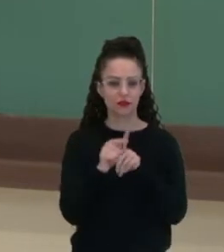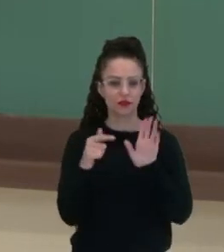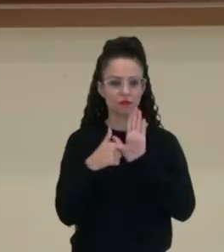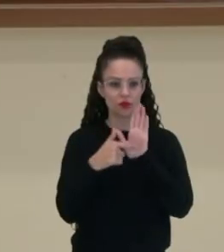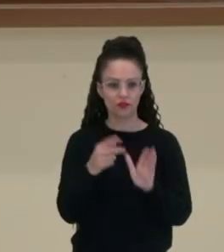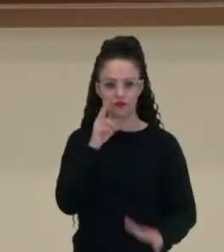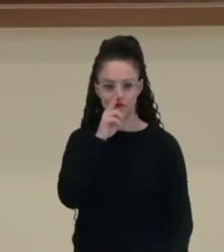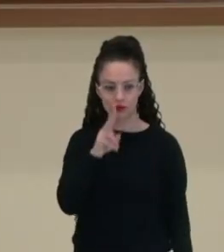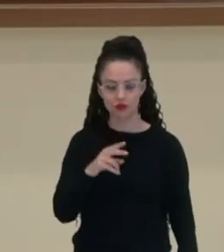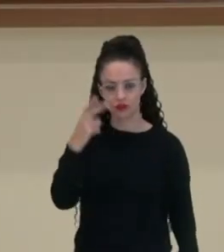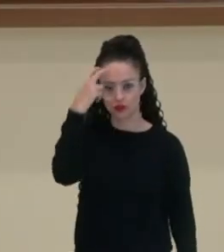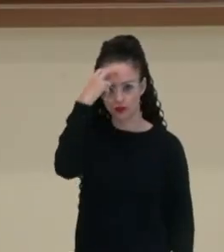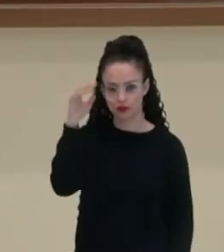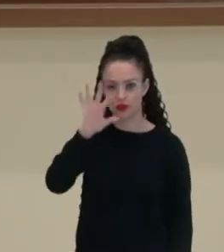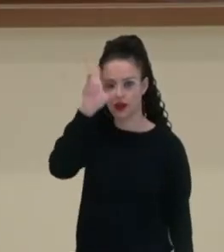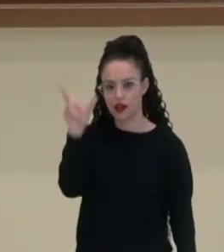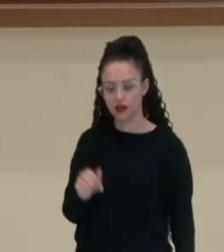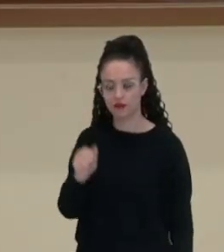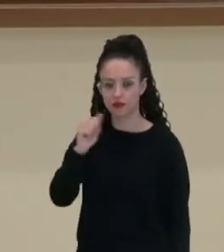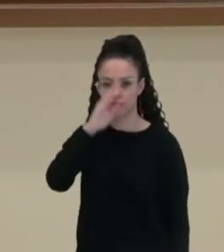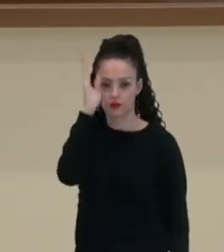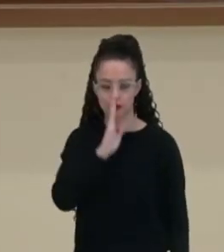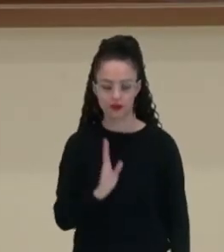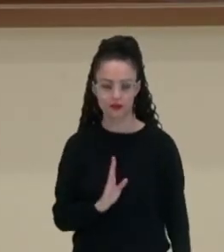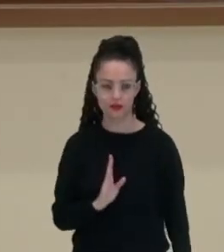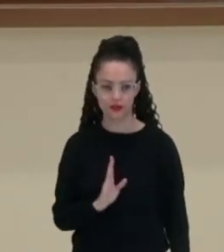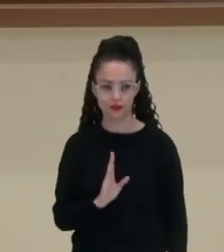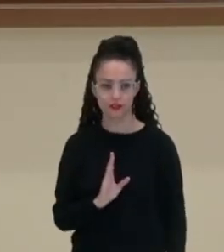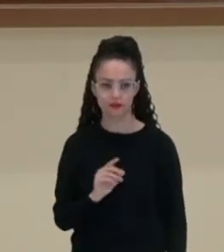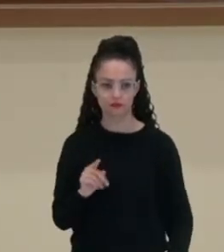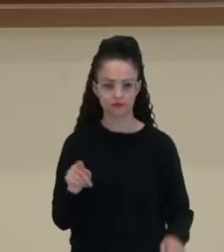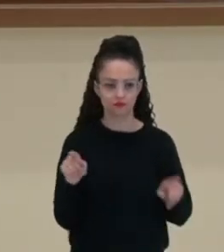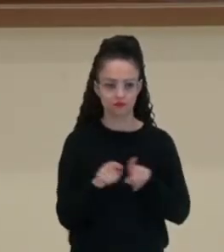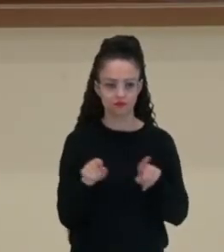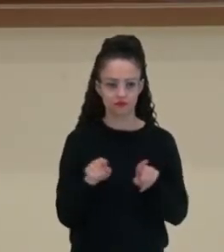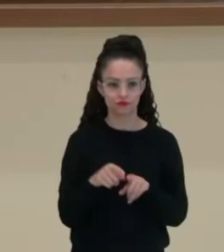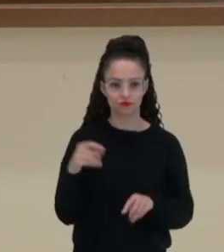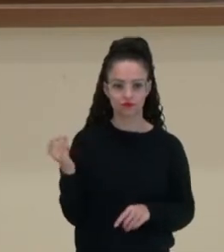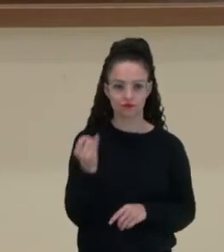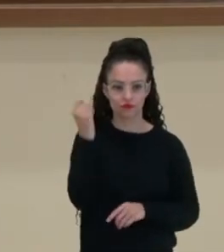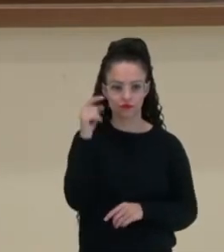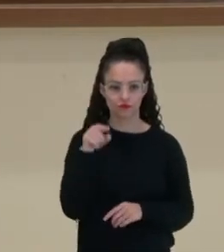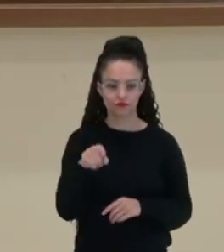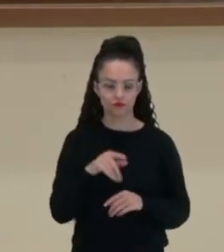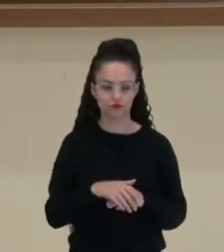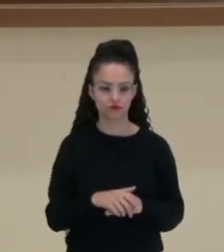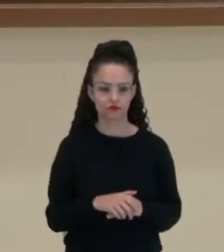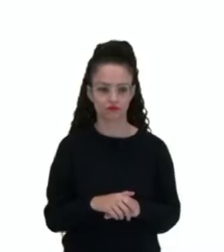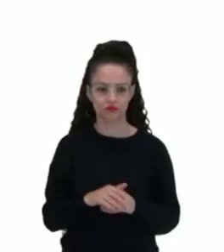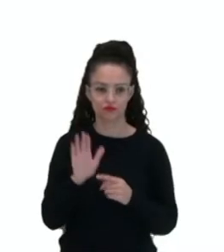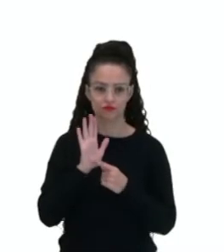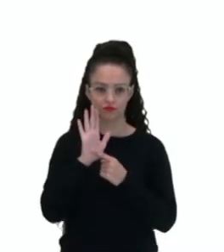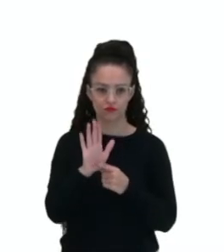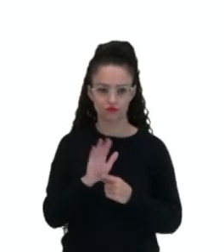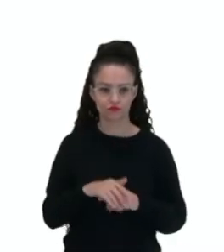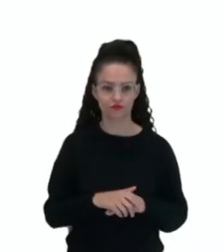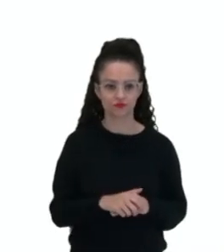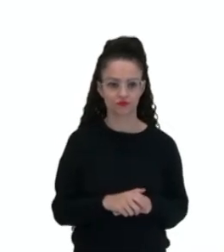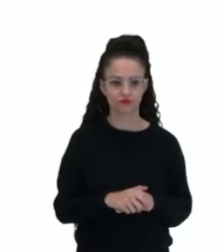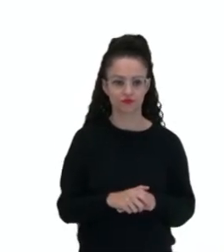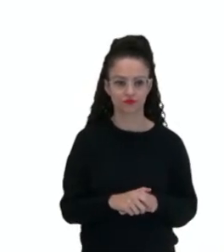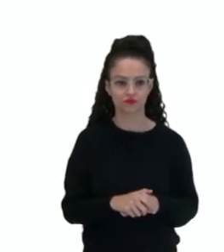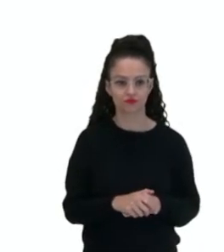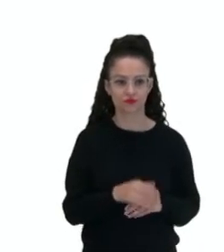essa força da cultura afro-brasileira para suas obras, né? Então, muito importante, representante da arte naif